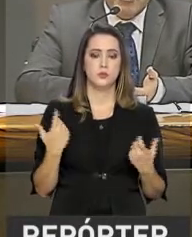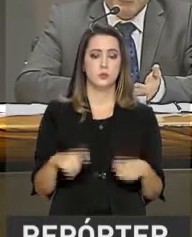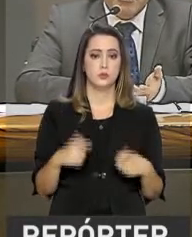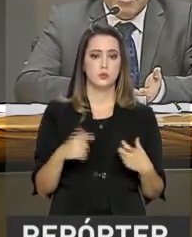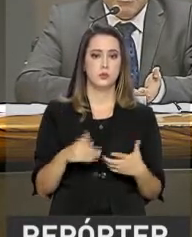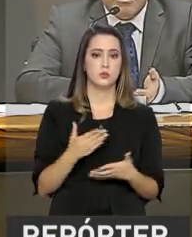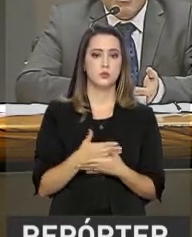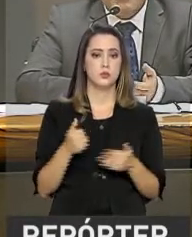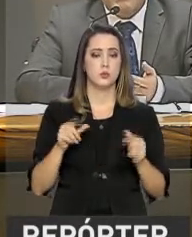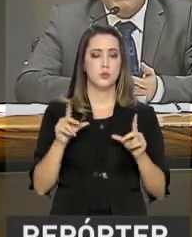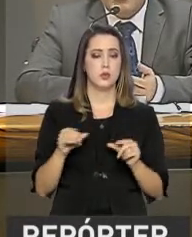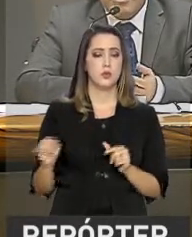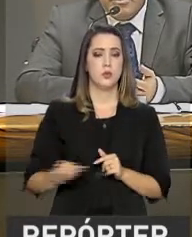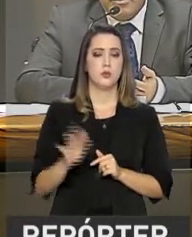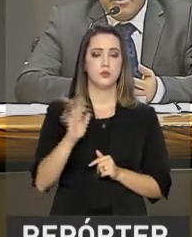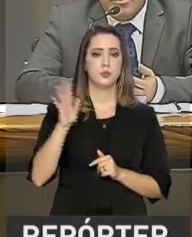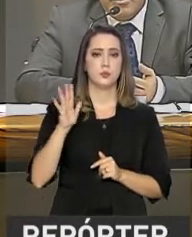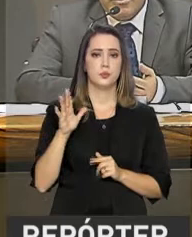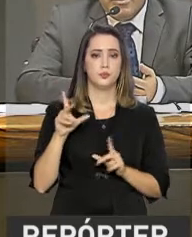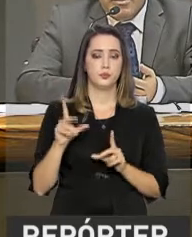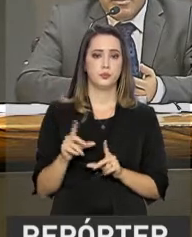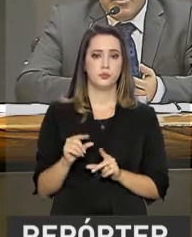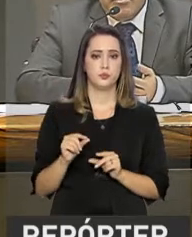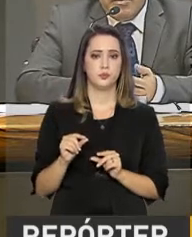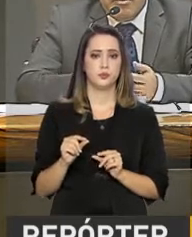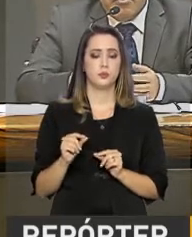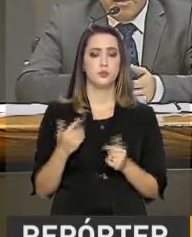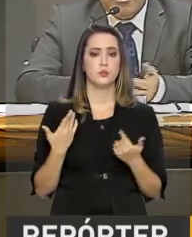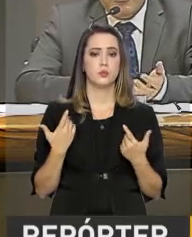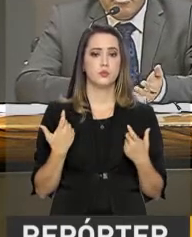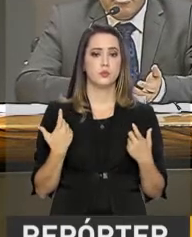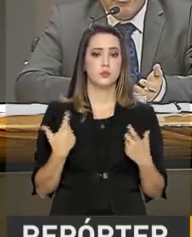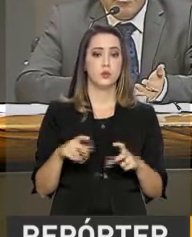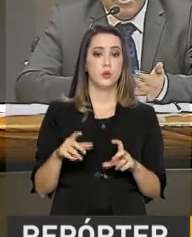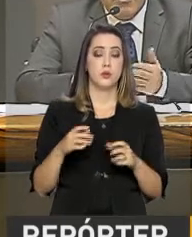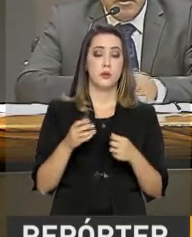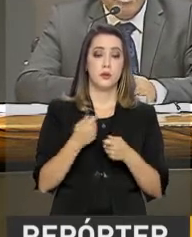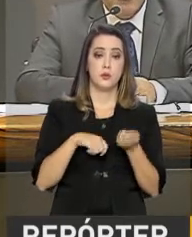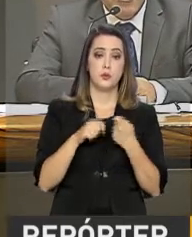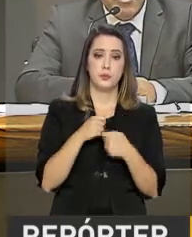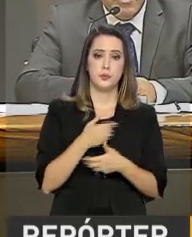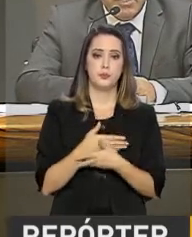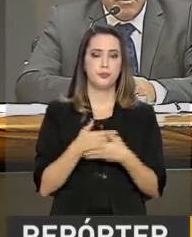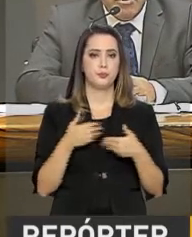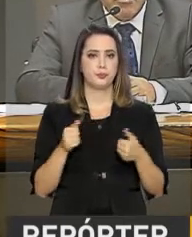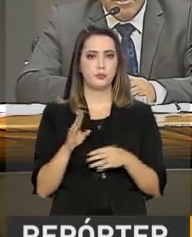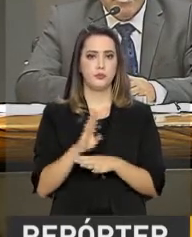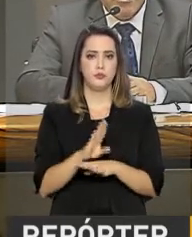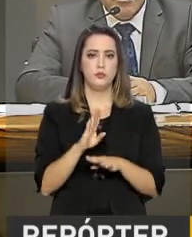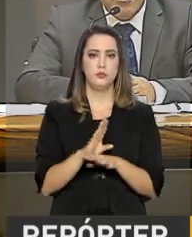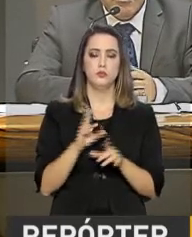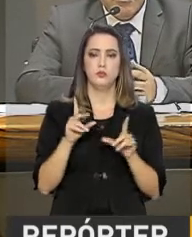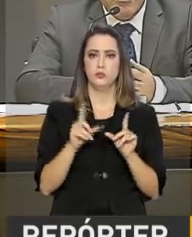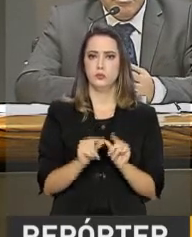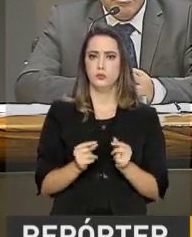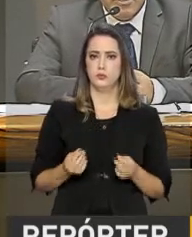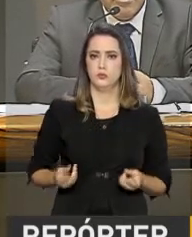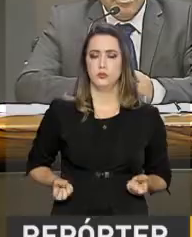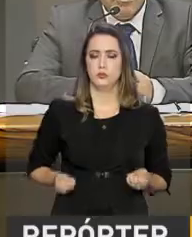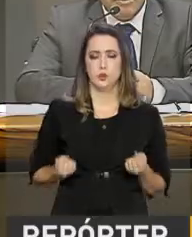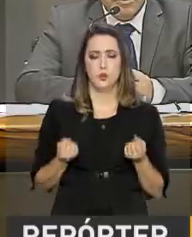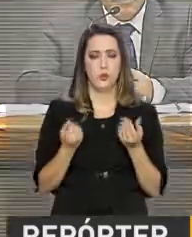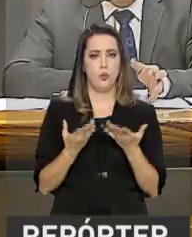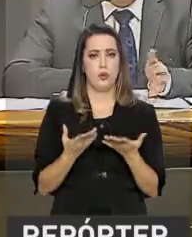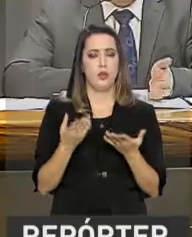marcado por menor inflação, um ambiente macroeconômico que contribui diretamente para a redução do custo